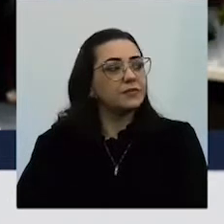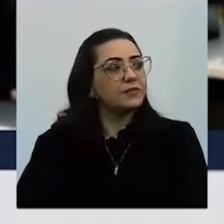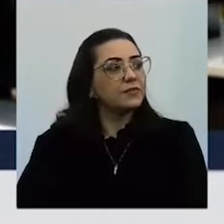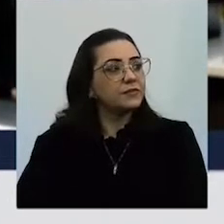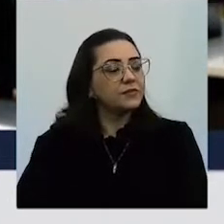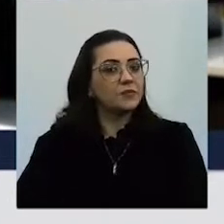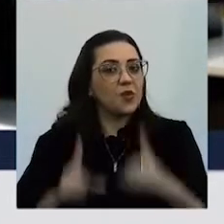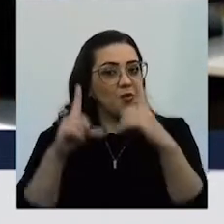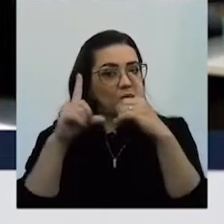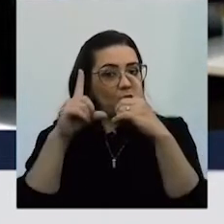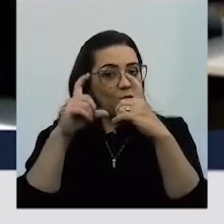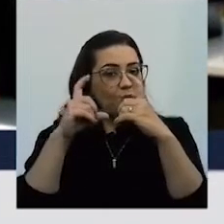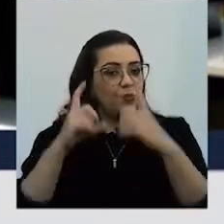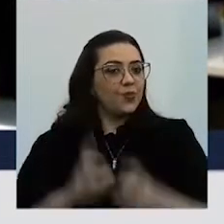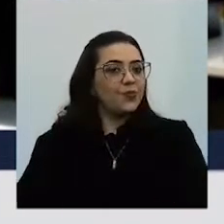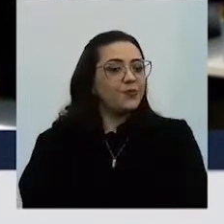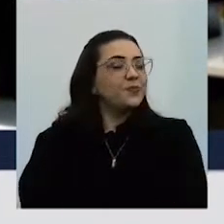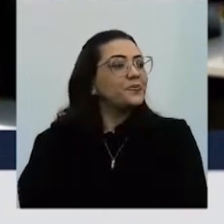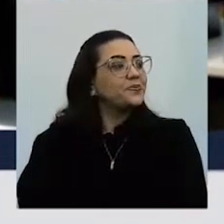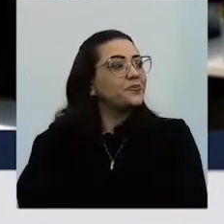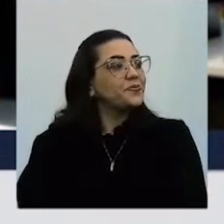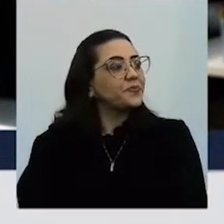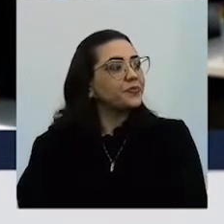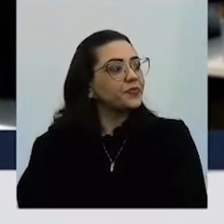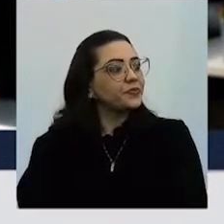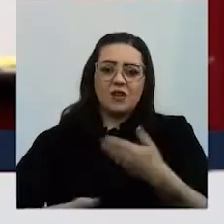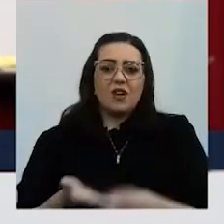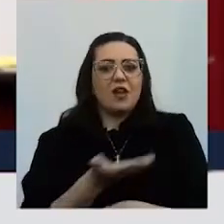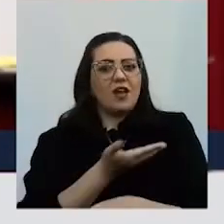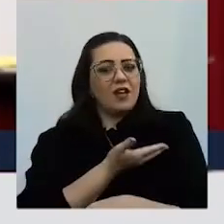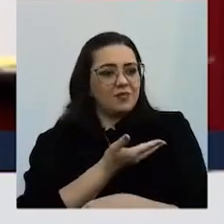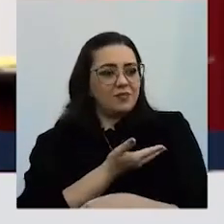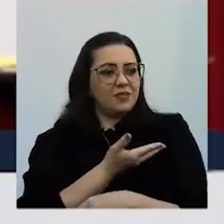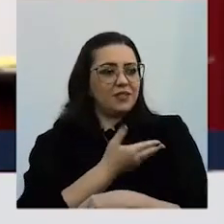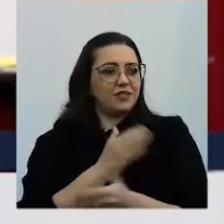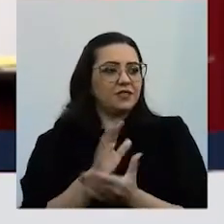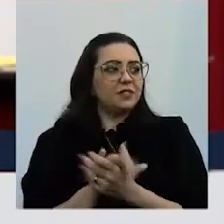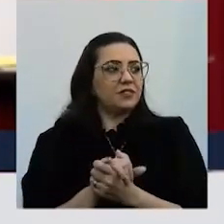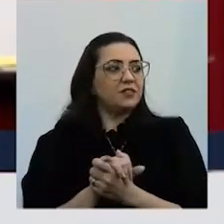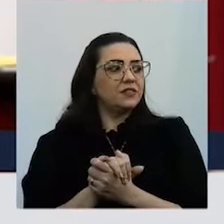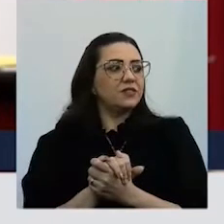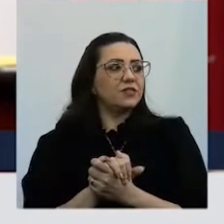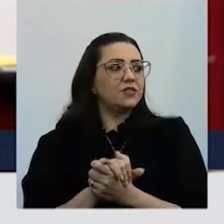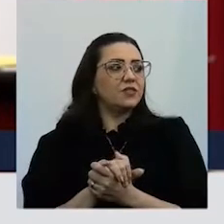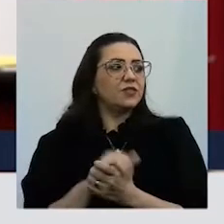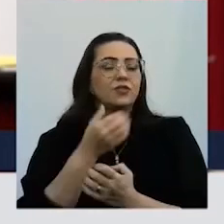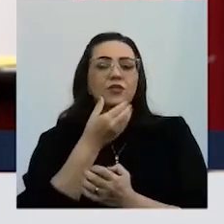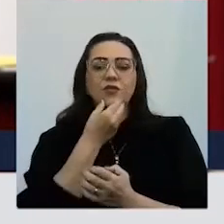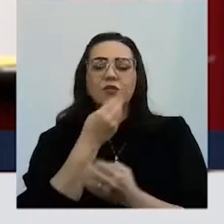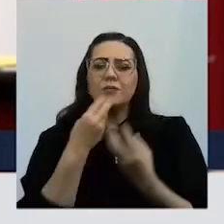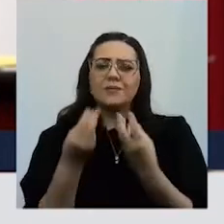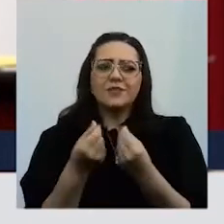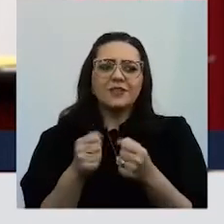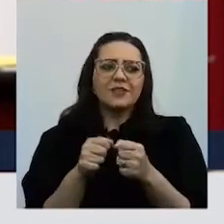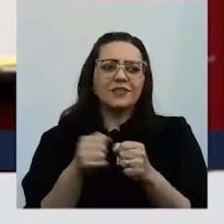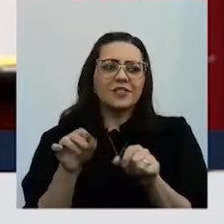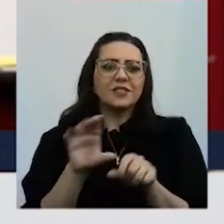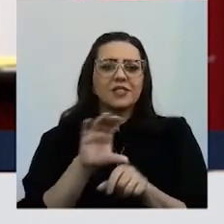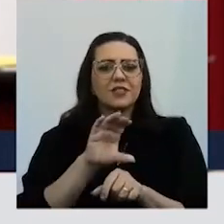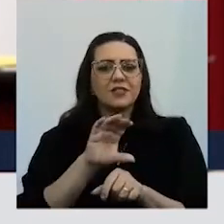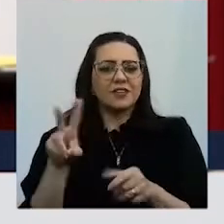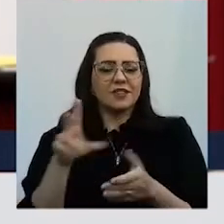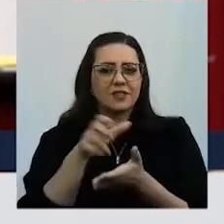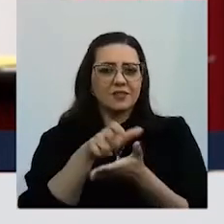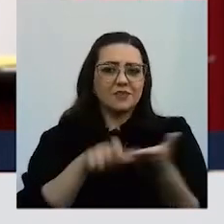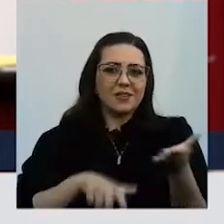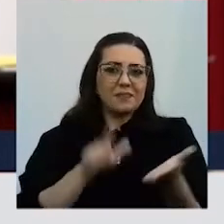empresário Nelson Goraibe. A autoria do reconhecimento partiu do vereador licenciado Emerson Pereira. Que, como o currículo dele